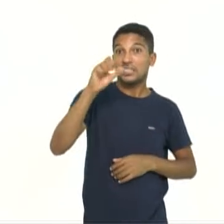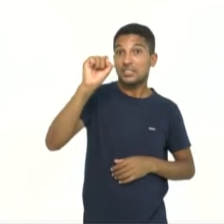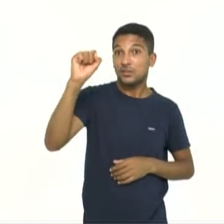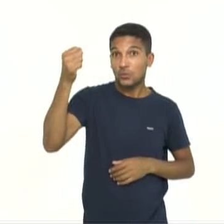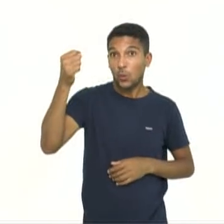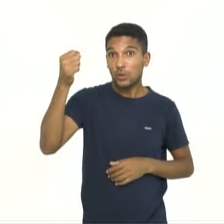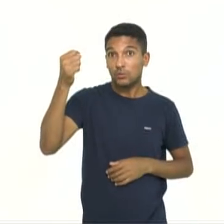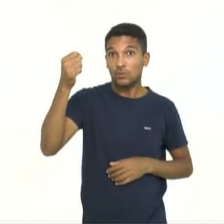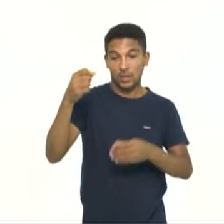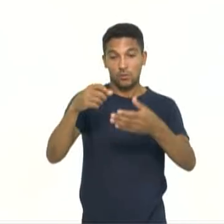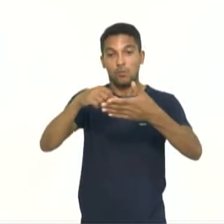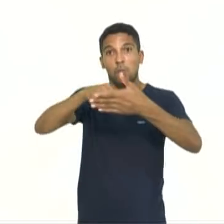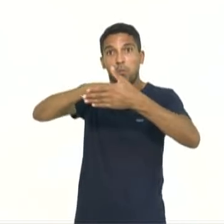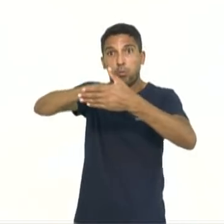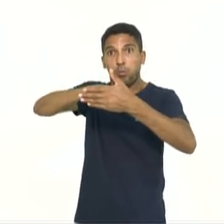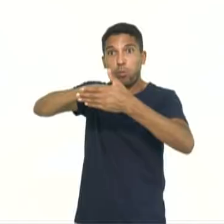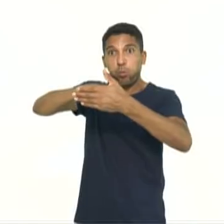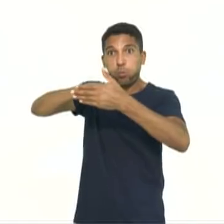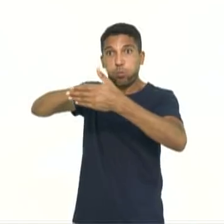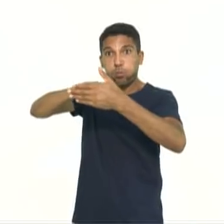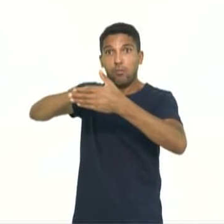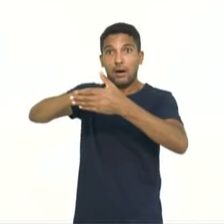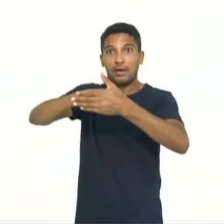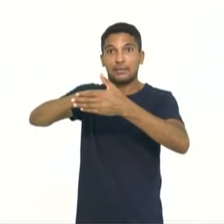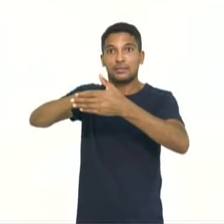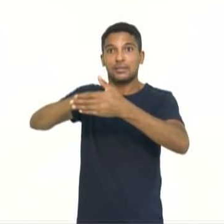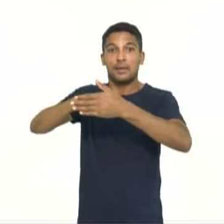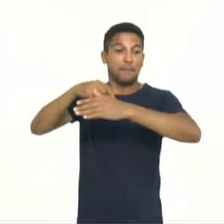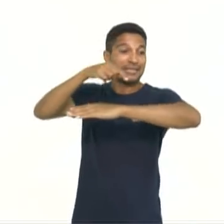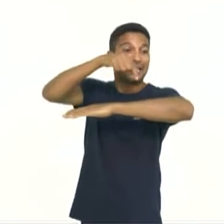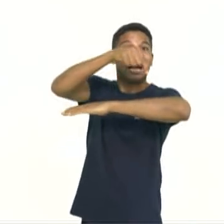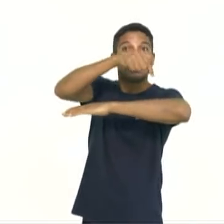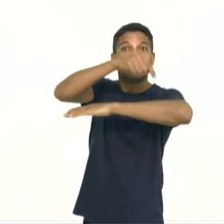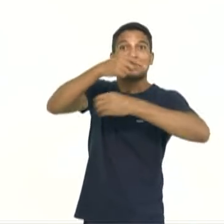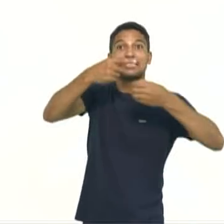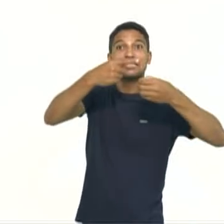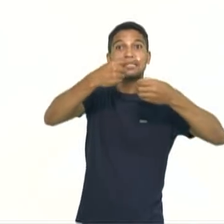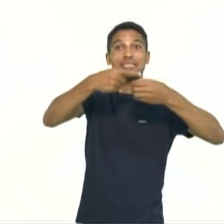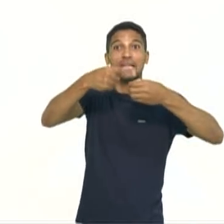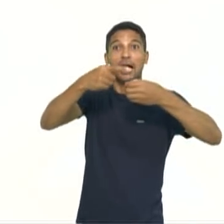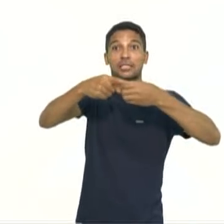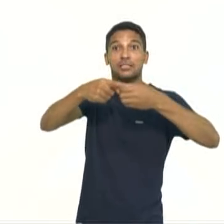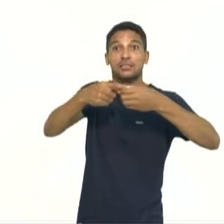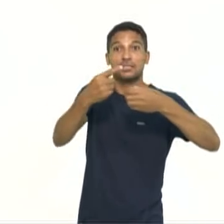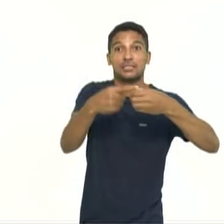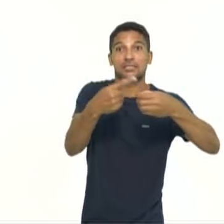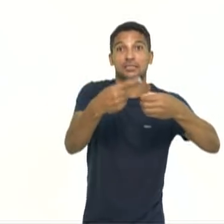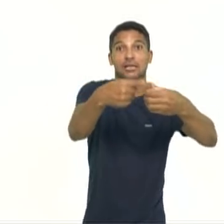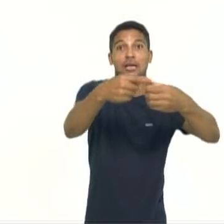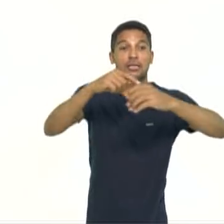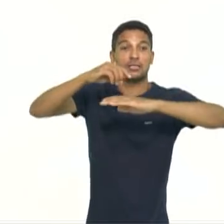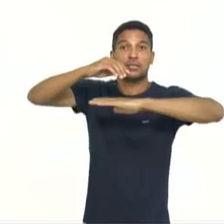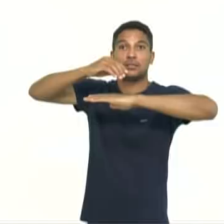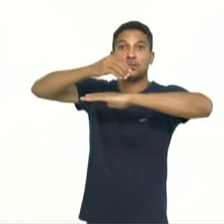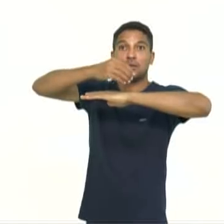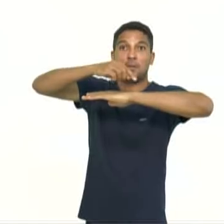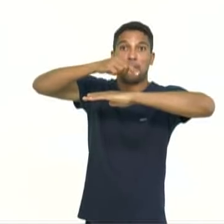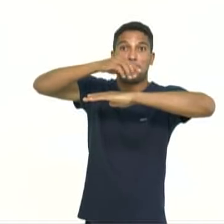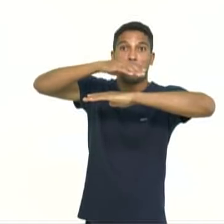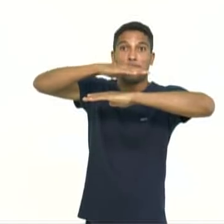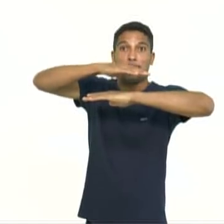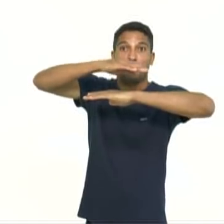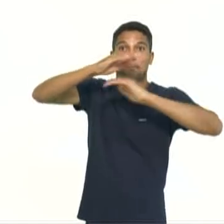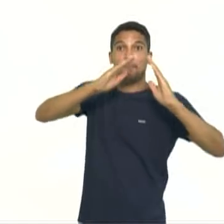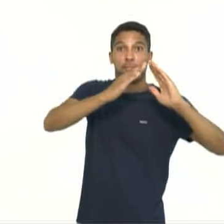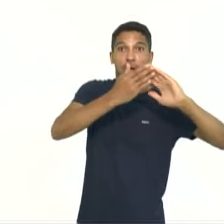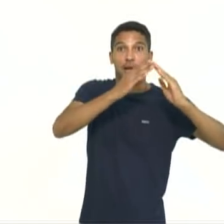ou vilas, com mais de 100 mil pessoas vivendo em áreas especialmente arriscadas se as barragens romperem.